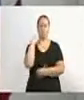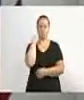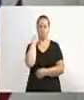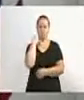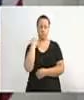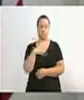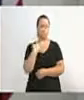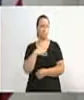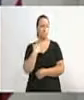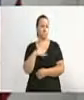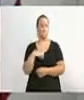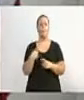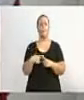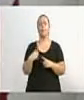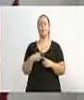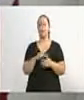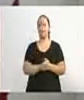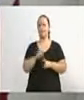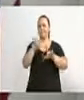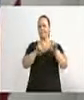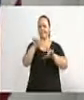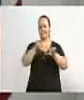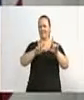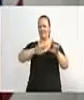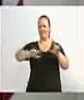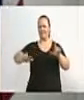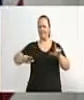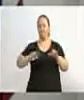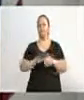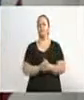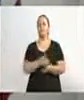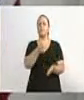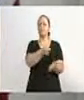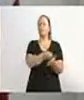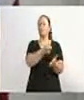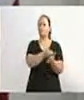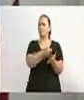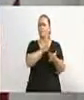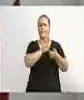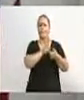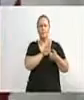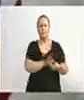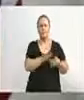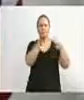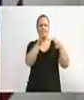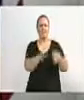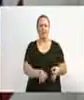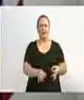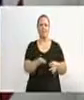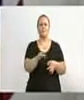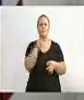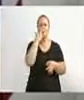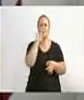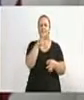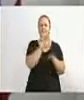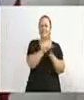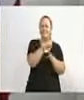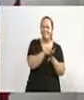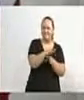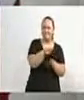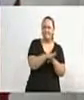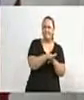a imprensa, que tem uma obrigação de também educar, não fala, né,